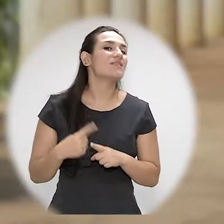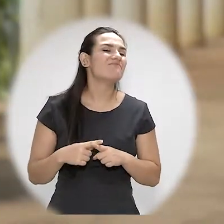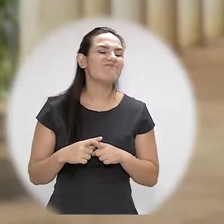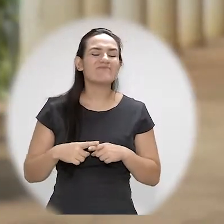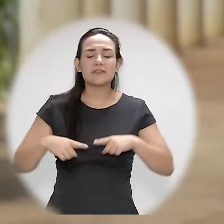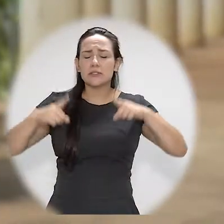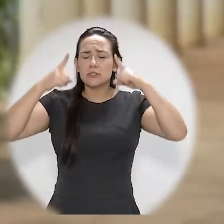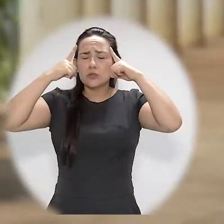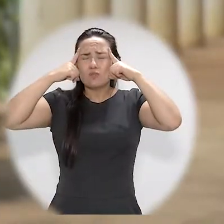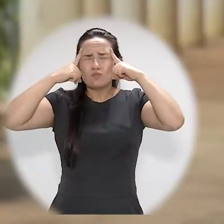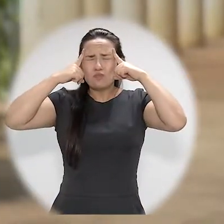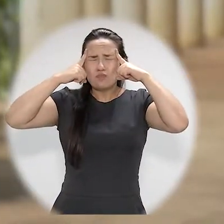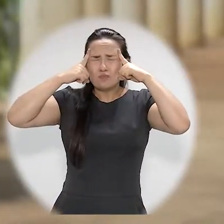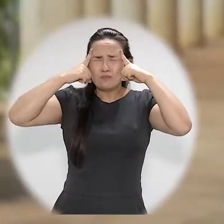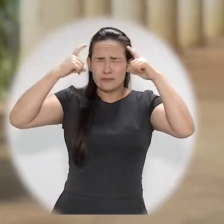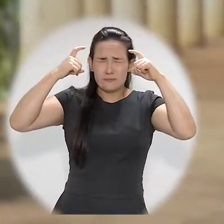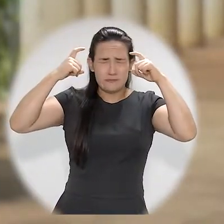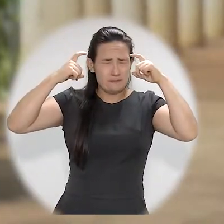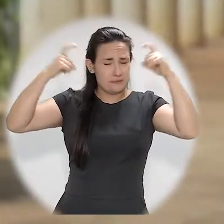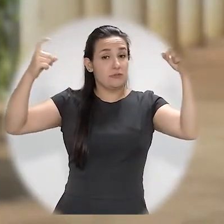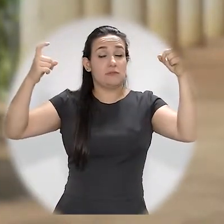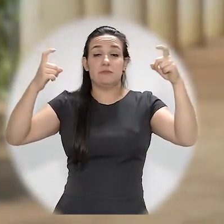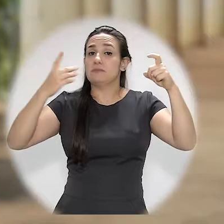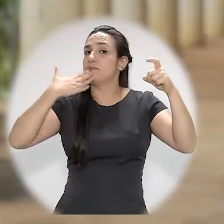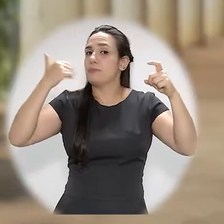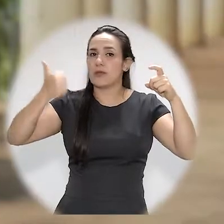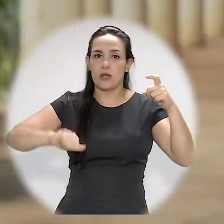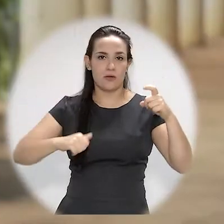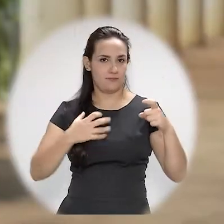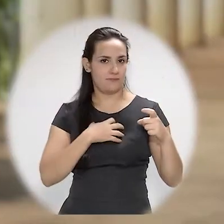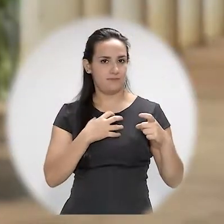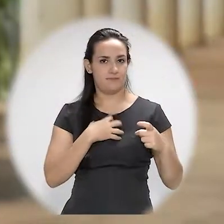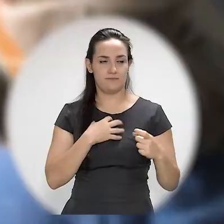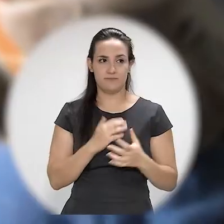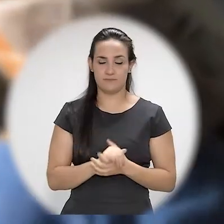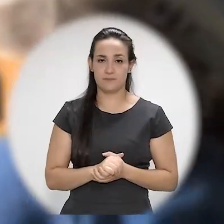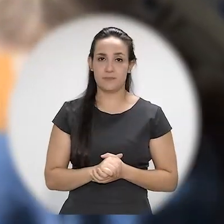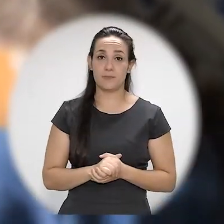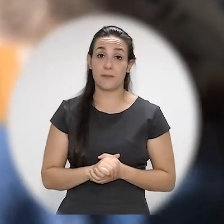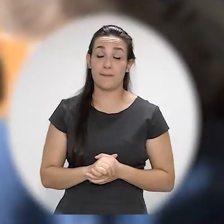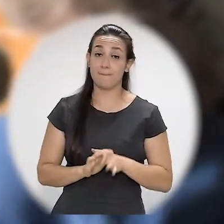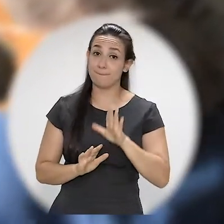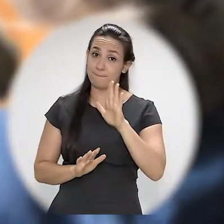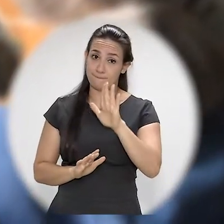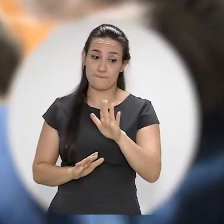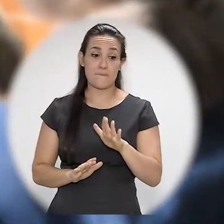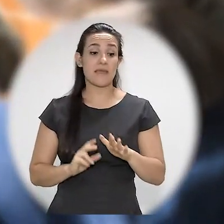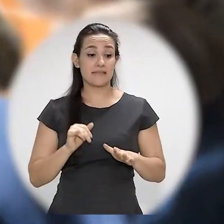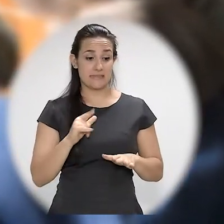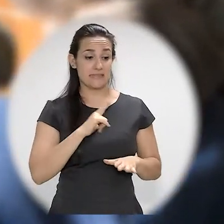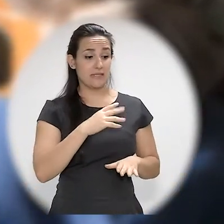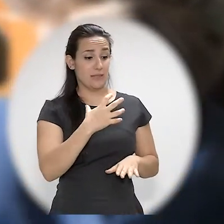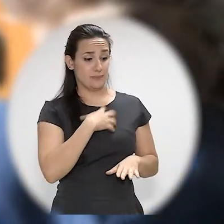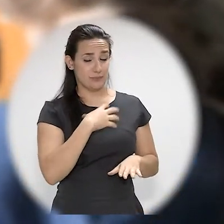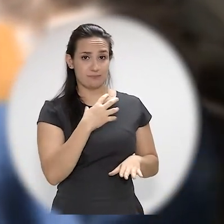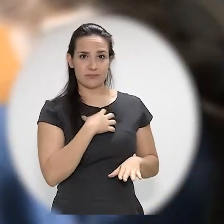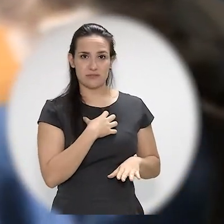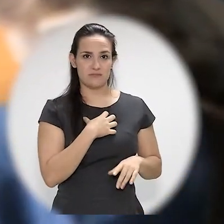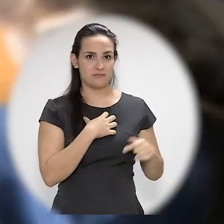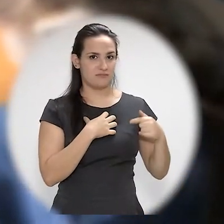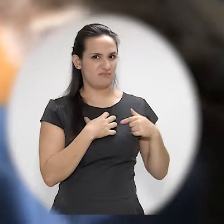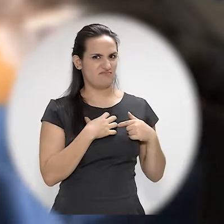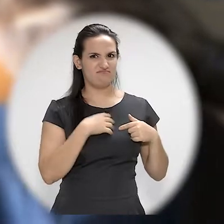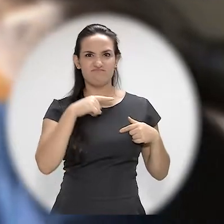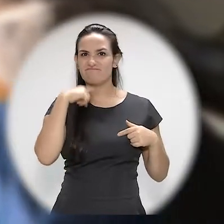ao nível de estresse vai aumentando cada vez mais esses sintomas. Esses sintomas, por sua vez, passam a